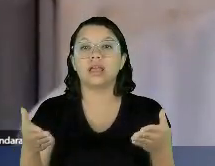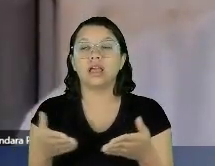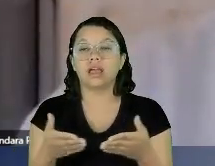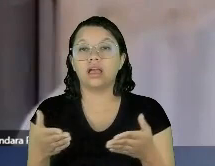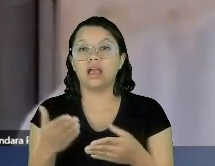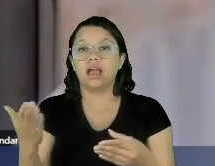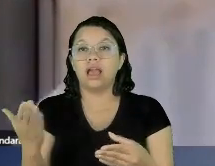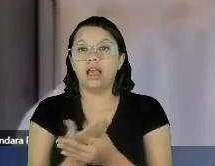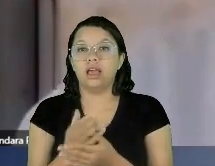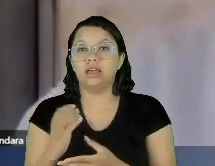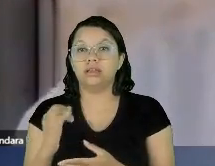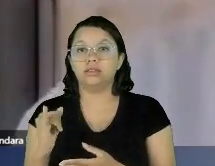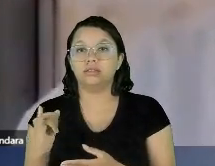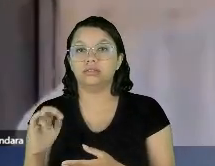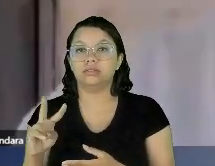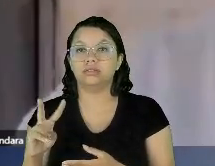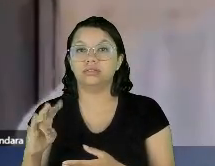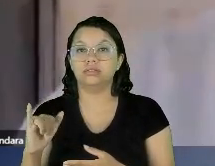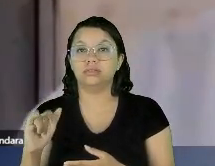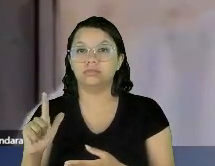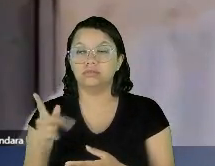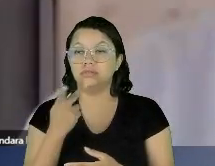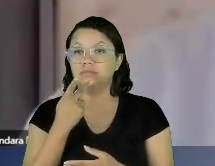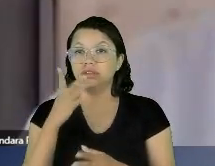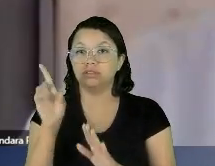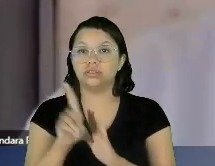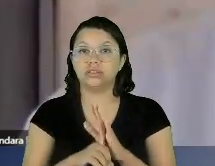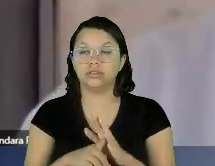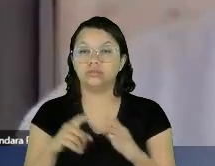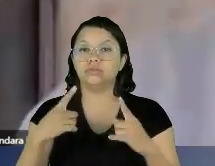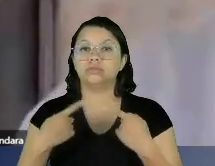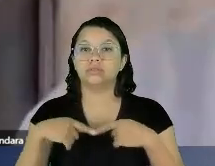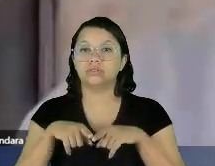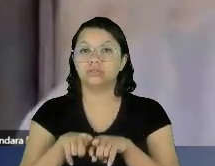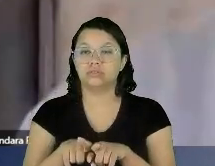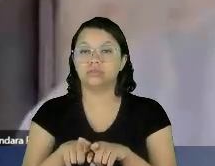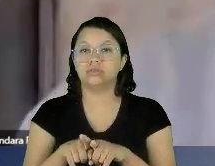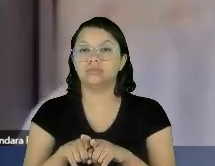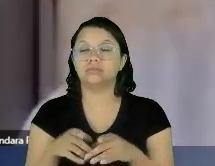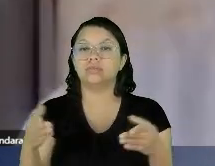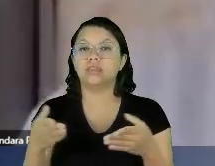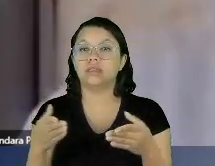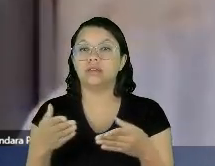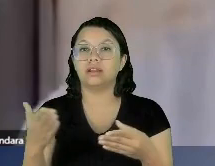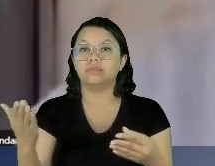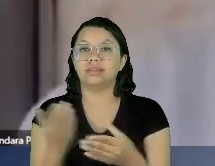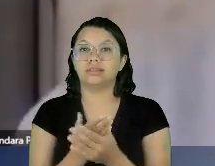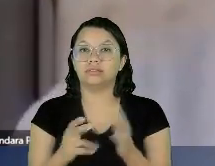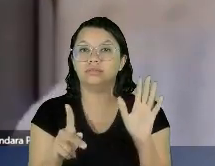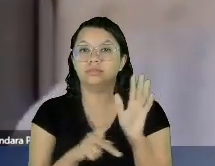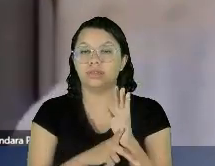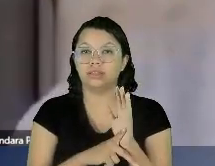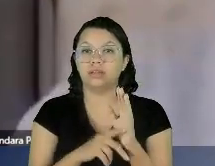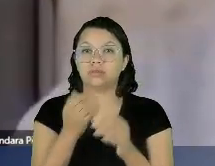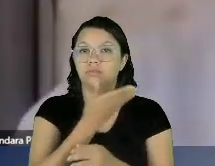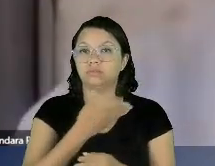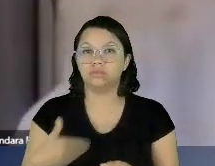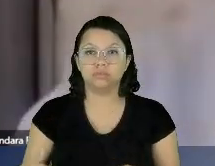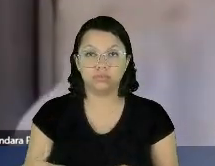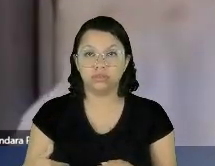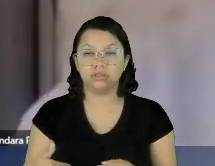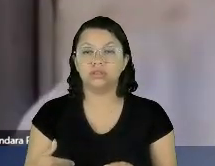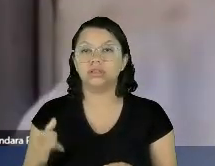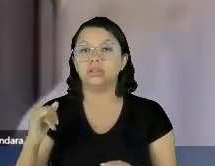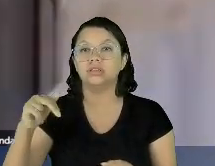legislação é que agora a ação civil que trata de direitos sexuais, ela passa a ser uma ação penal